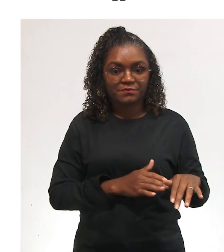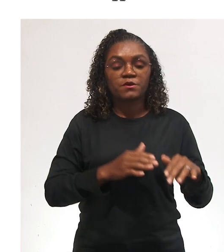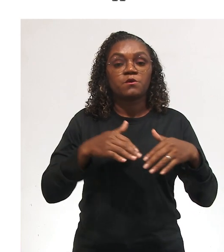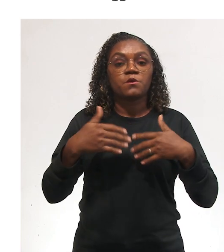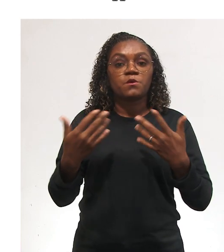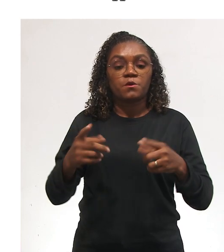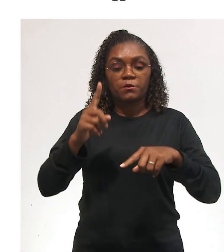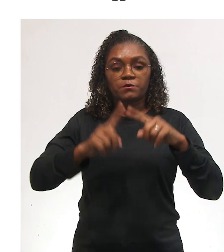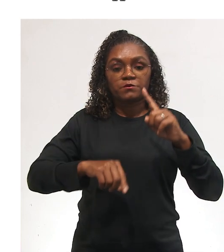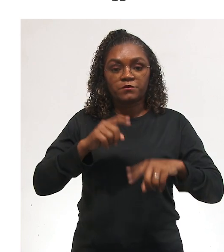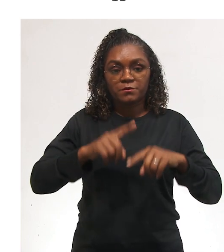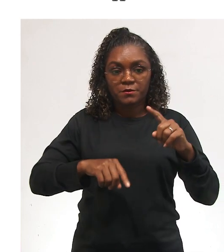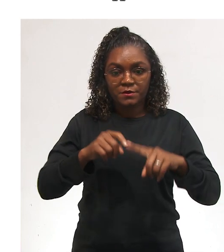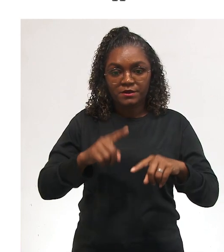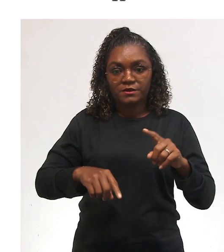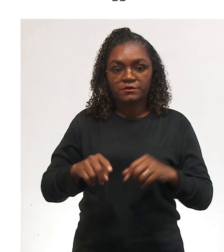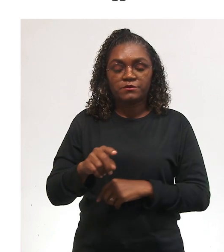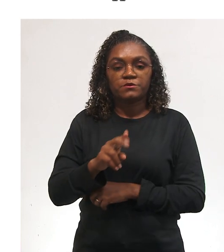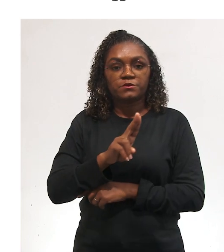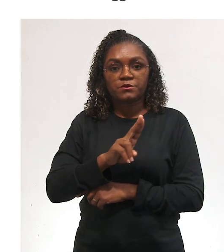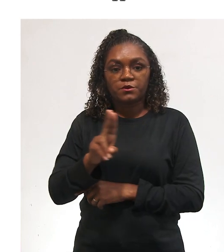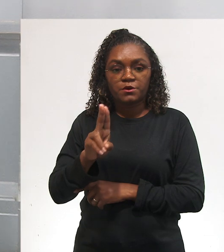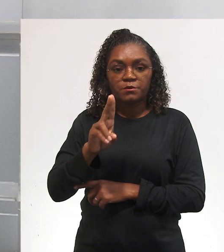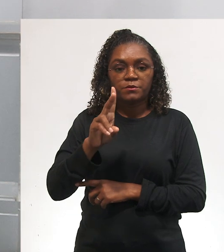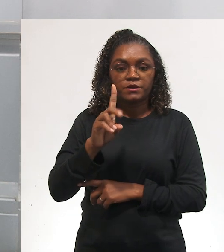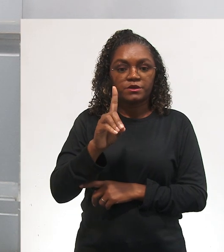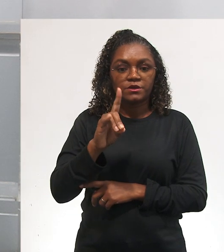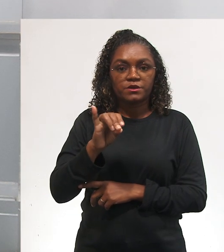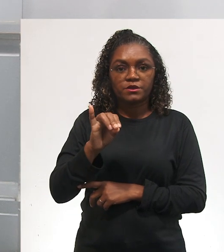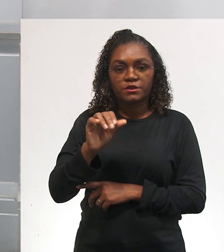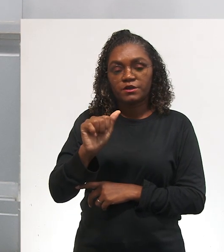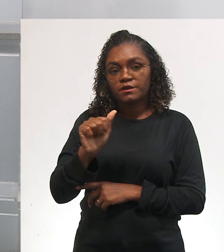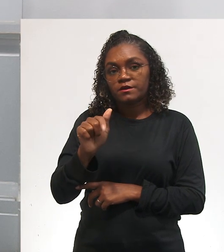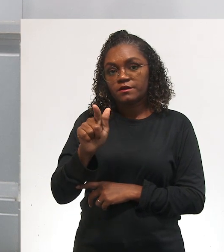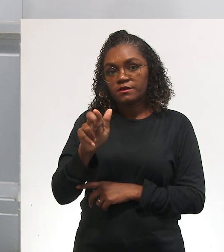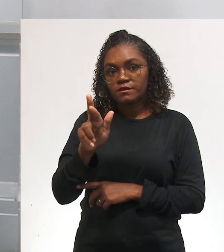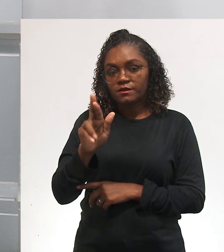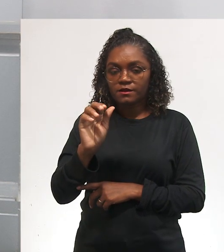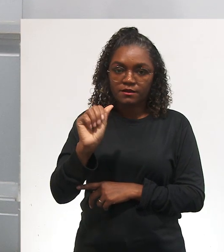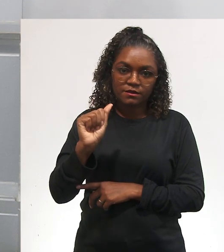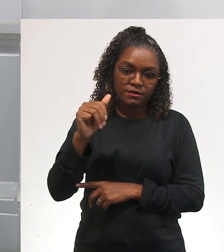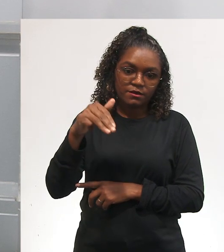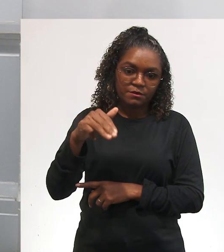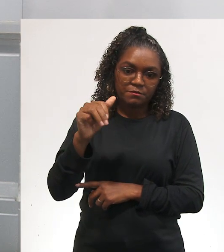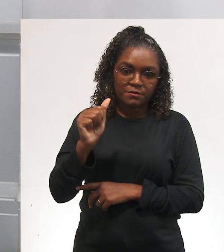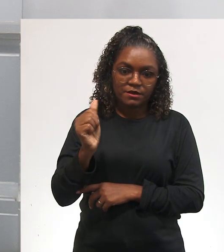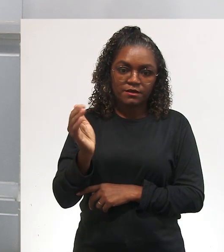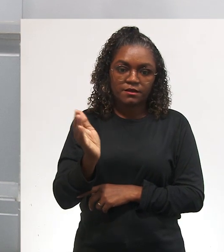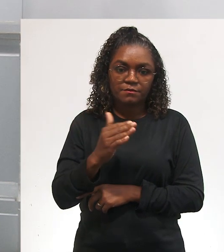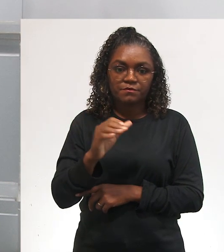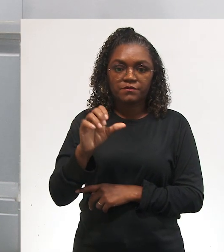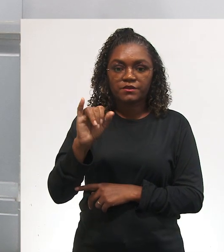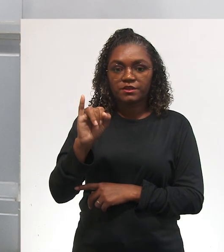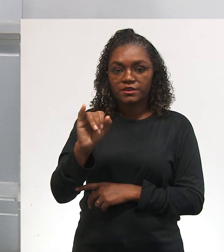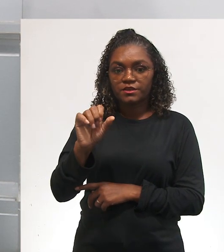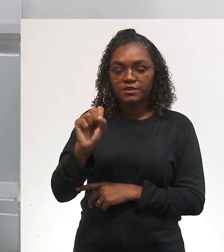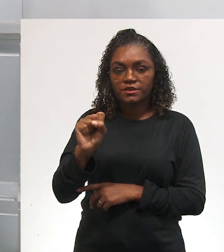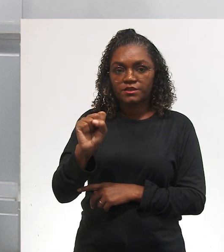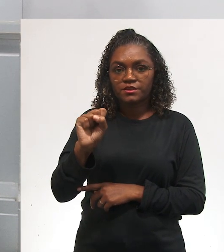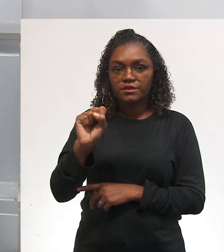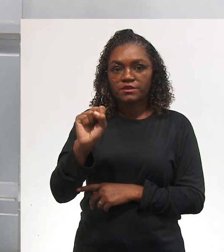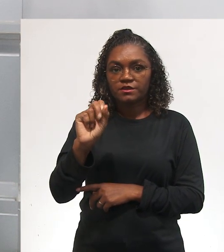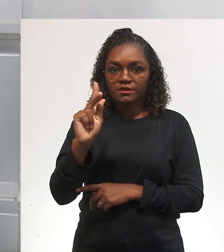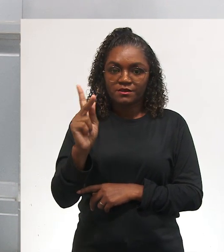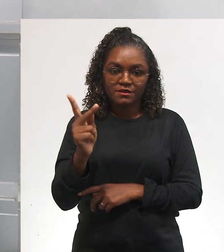agora é o diagrama de Ishikawa. Nós falamos, se eu não me engano, na primeira ou foi na segunda aula, nós falamos do Ishikawa,